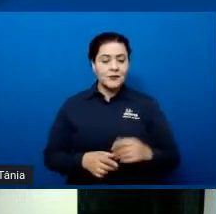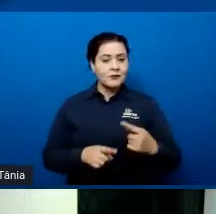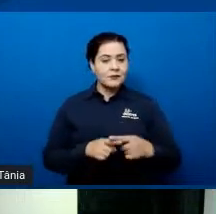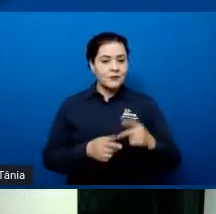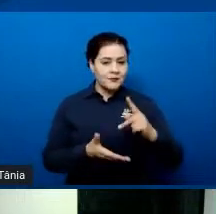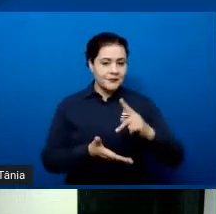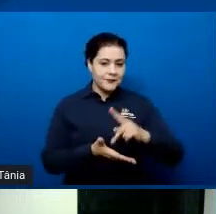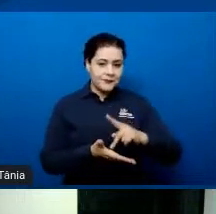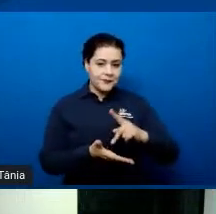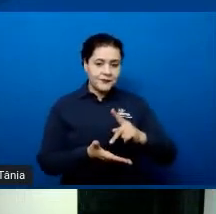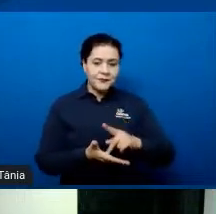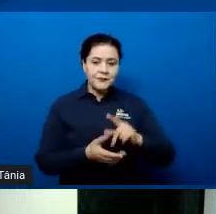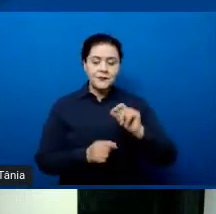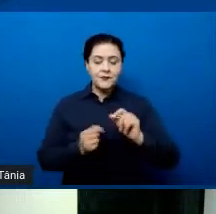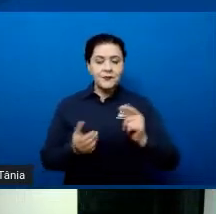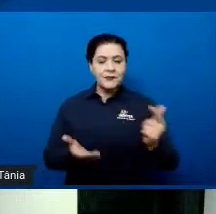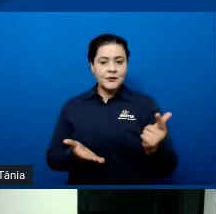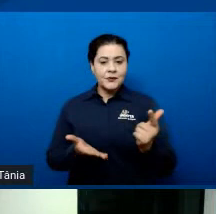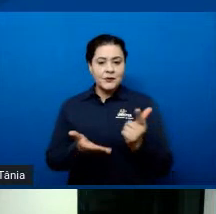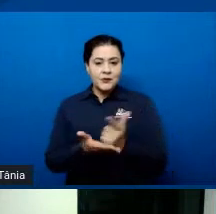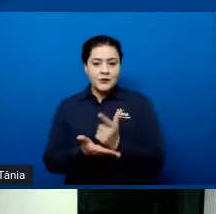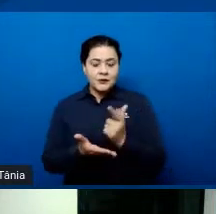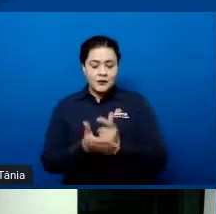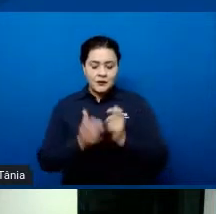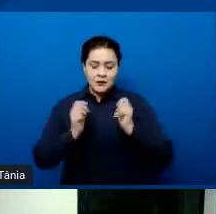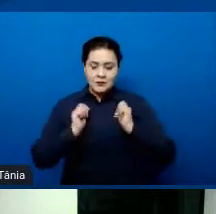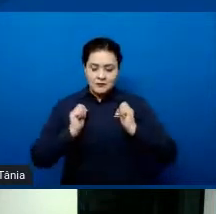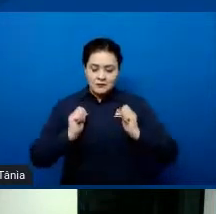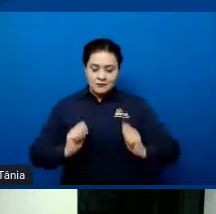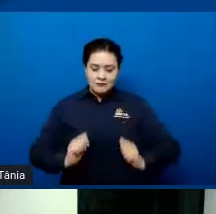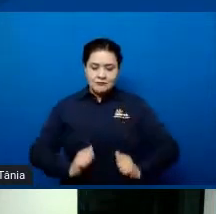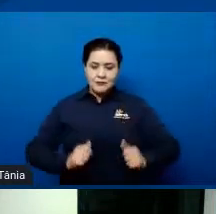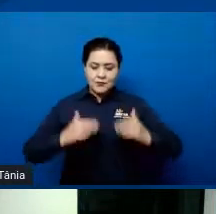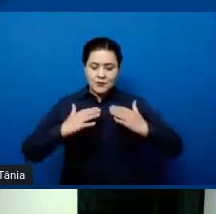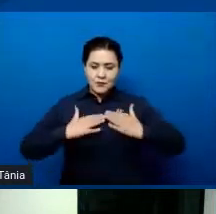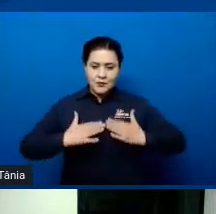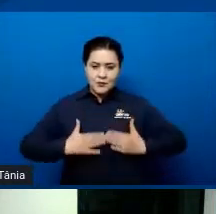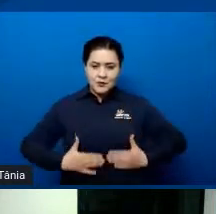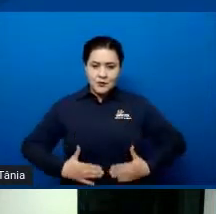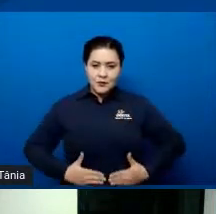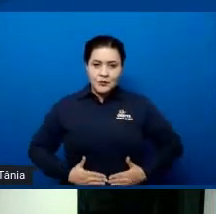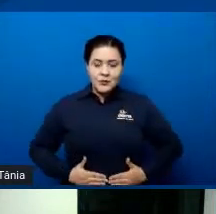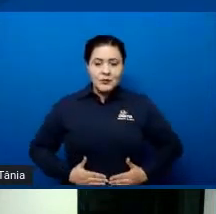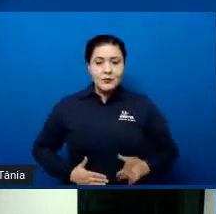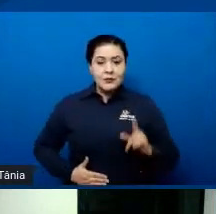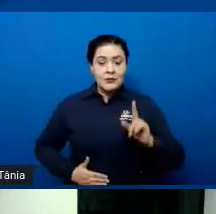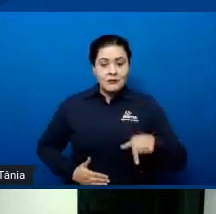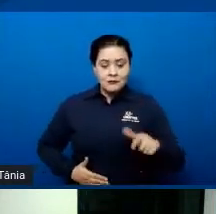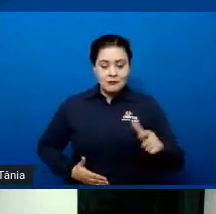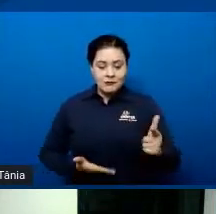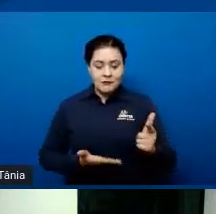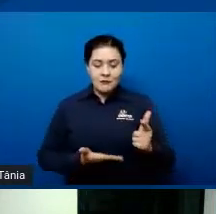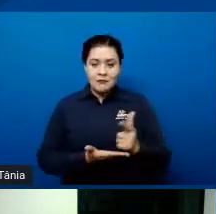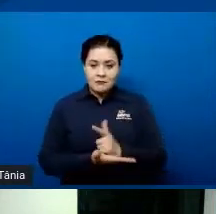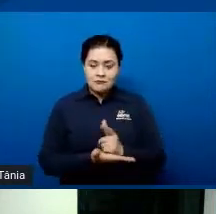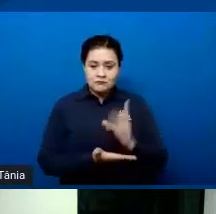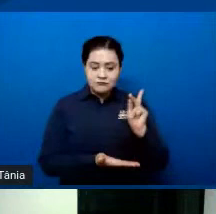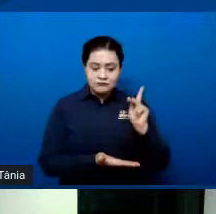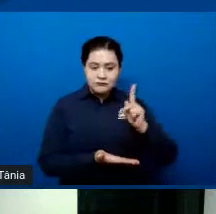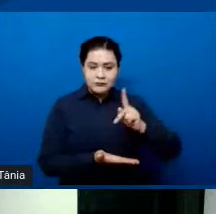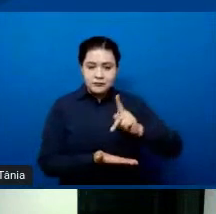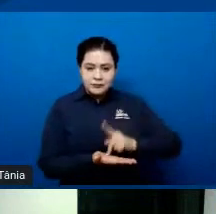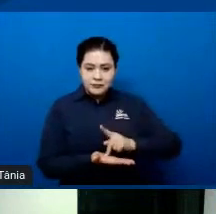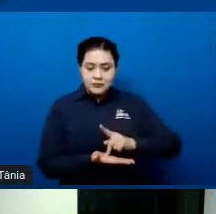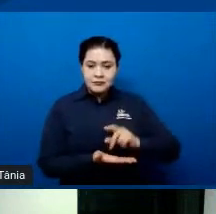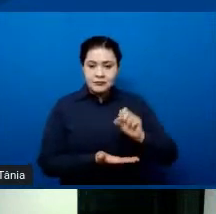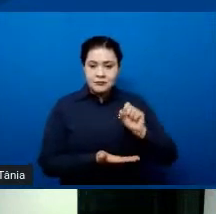verdade, o livro é o ambiente físico, ele está sobre uma mesa ali, e ele é o ambiente físico de vocês,